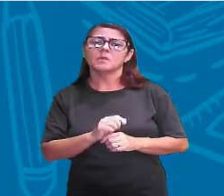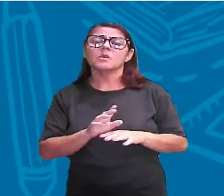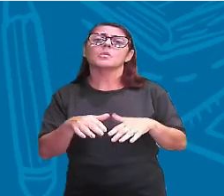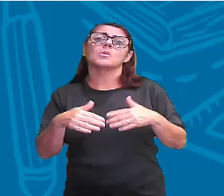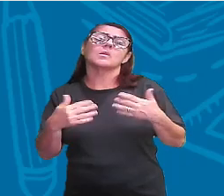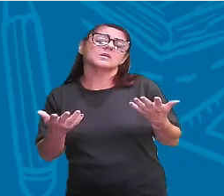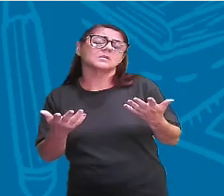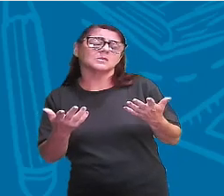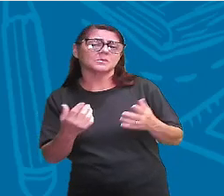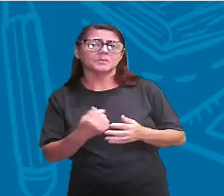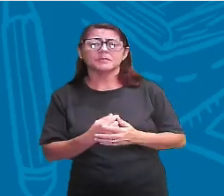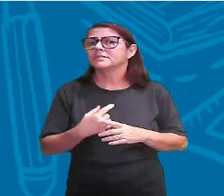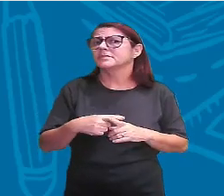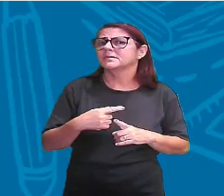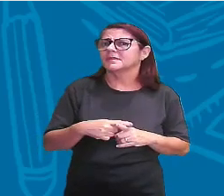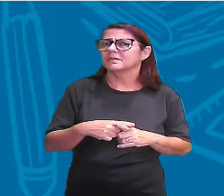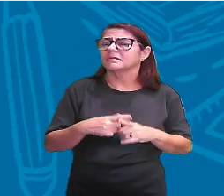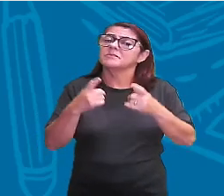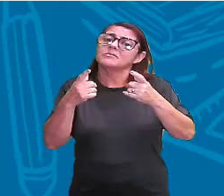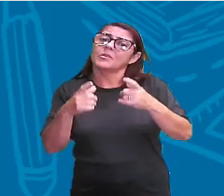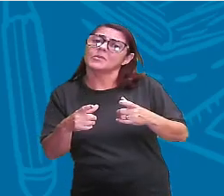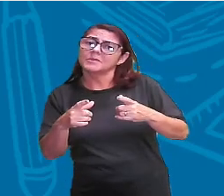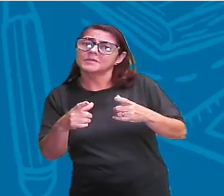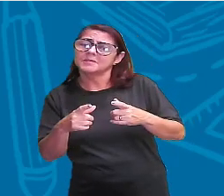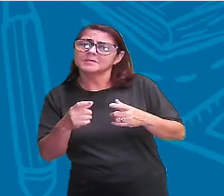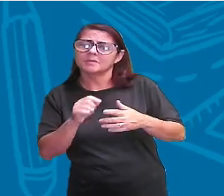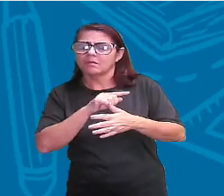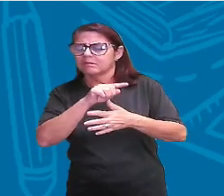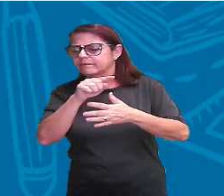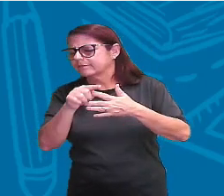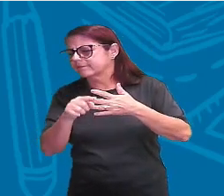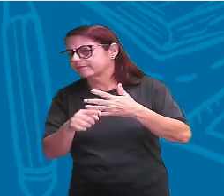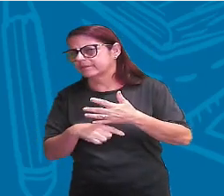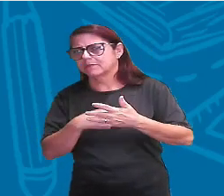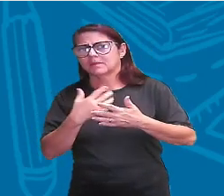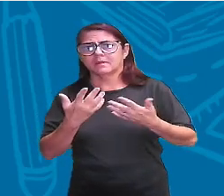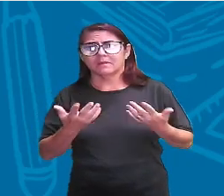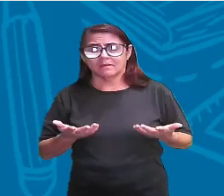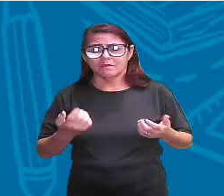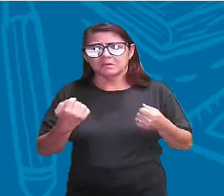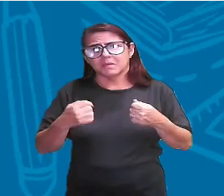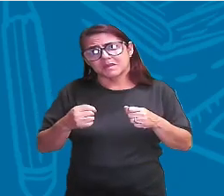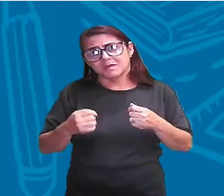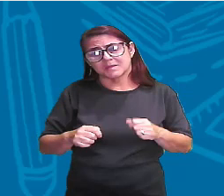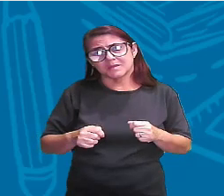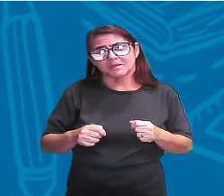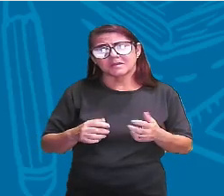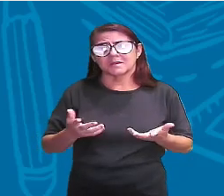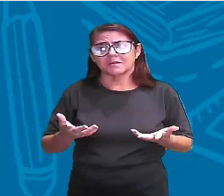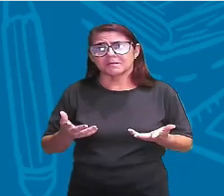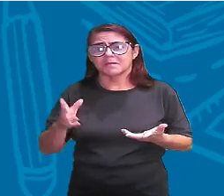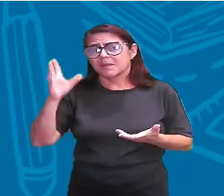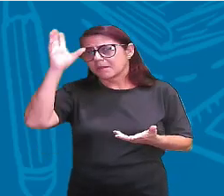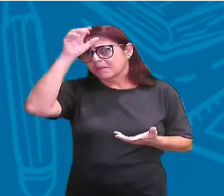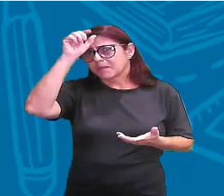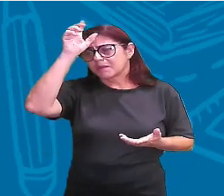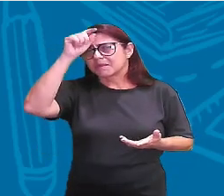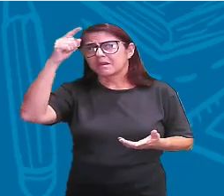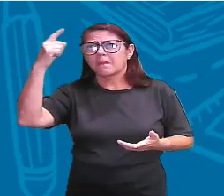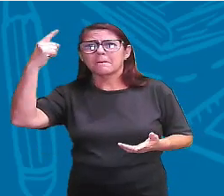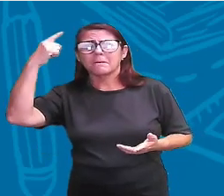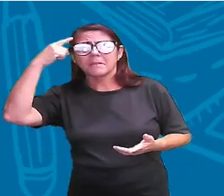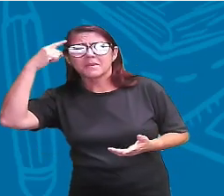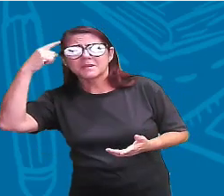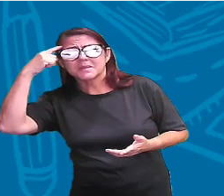quando, qual, onde e por aí em diante. Não é assim que a gente precisa para a gente ter sempre em